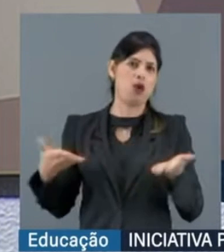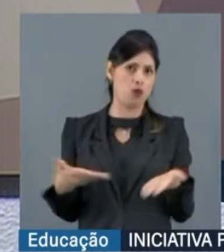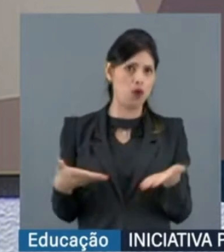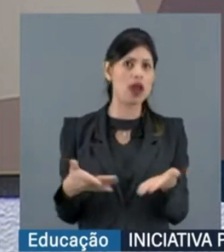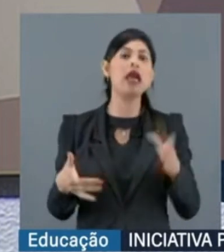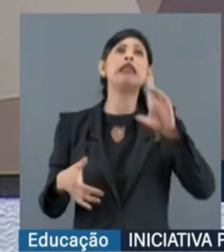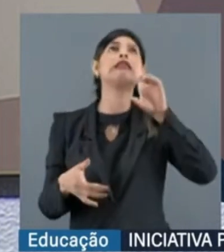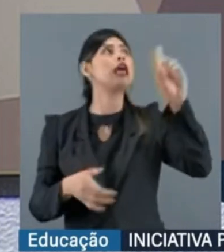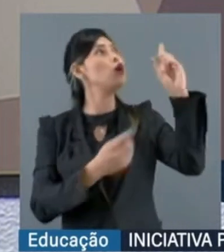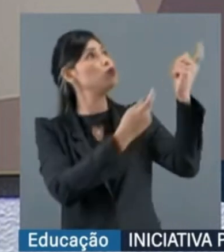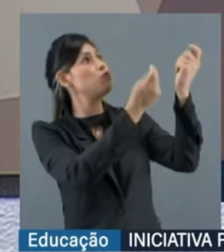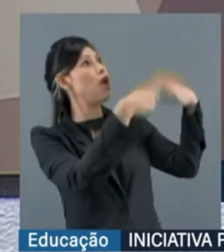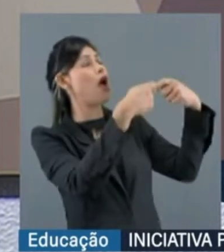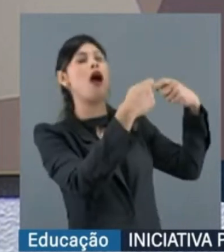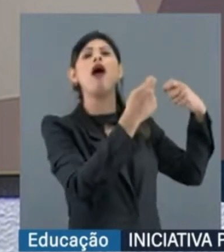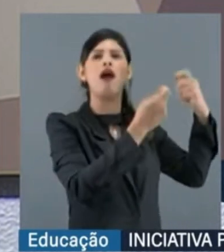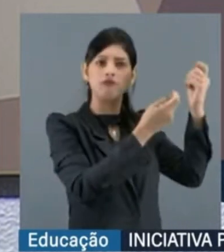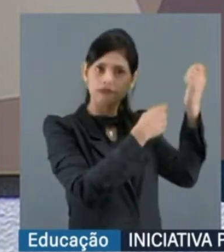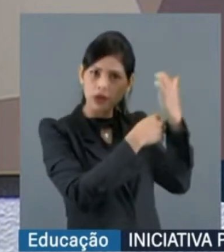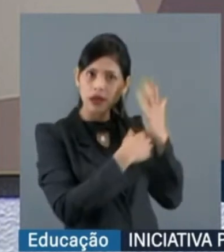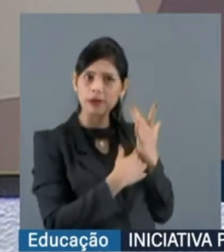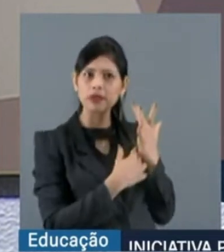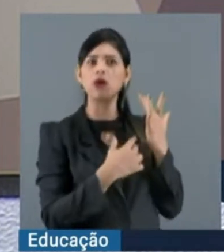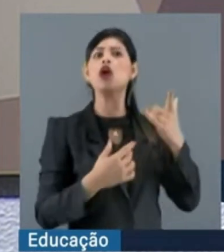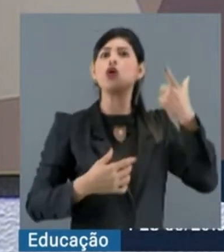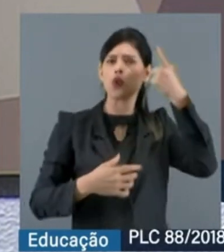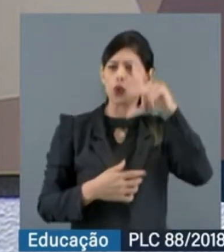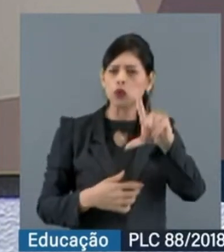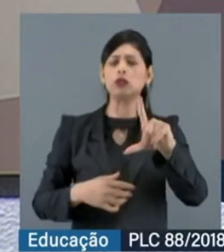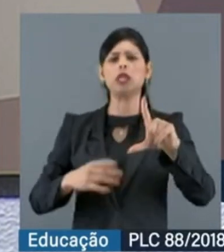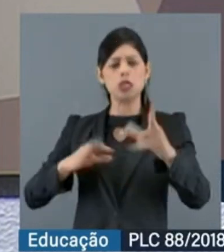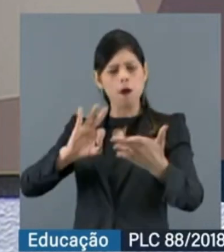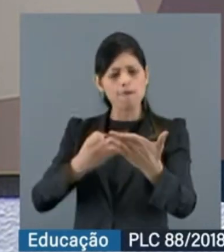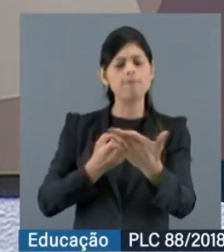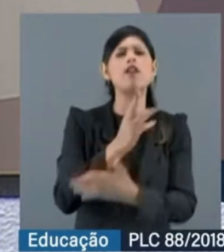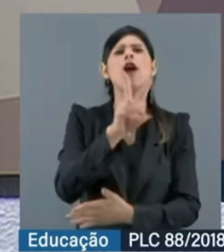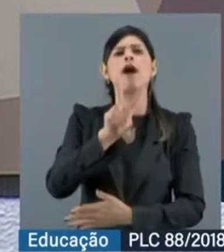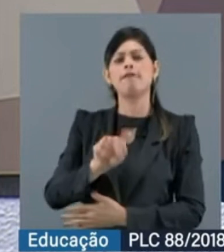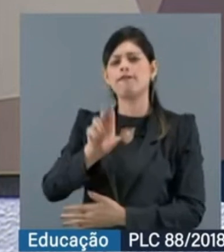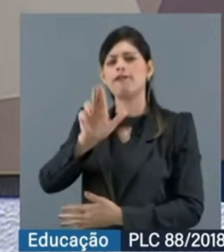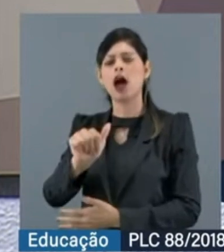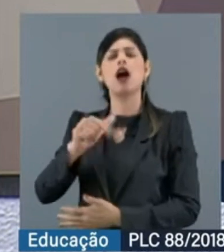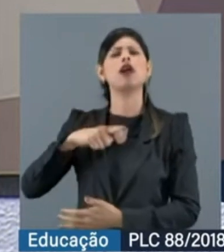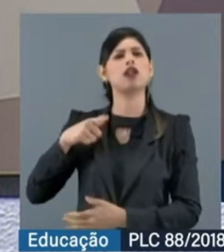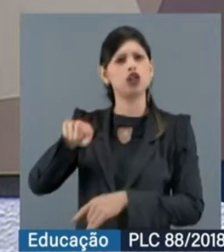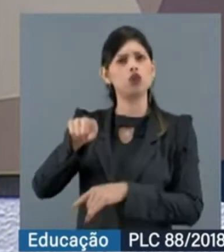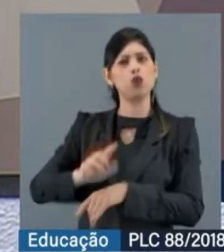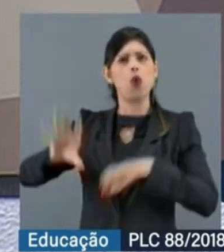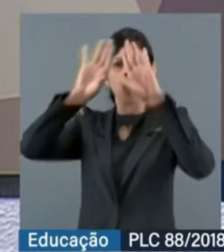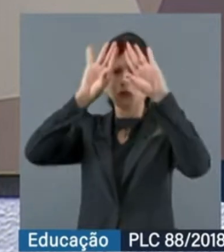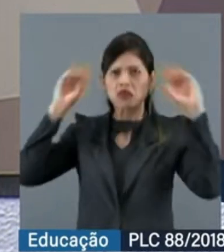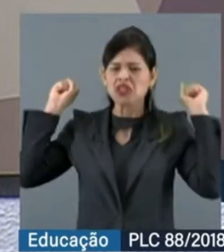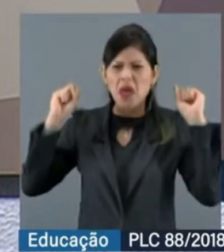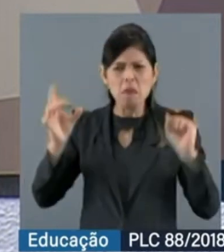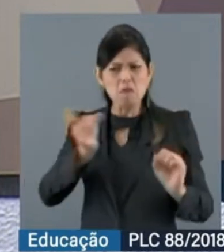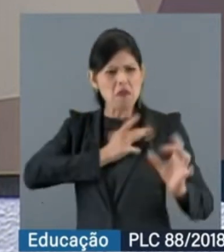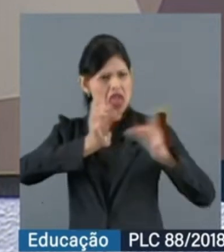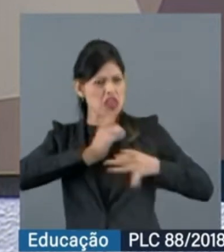assim permitir, na minha atuação no Supremo Tribunal Federal. Eu não terei nenhum medo, nenhum receio e